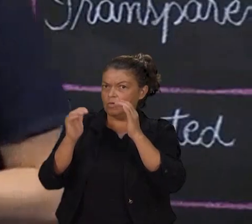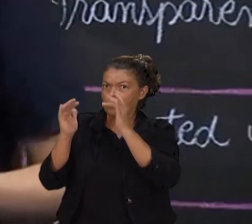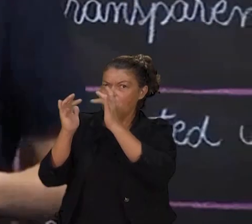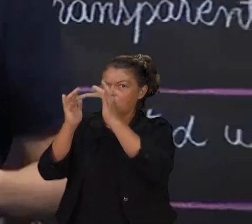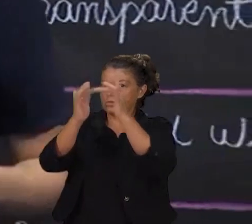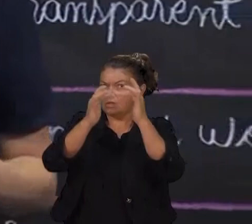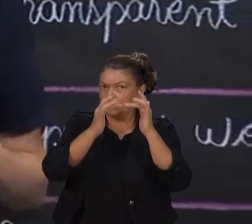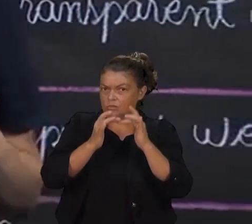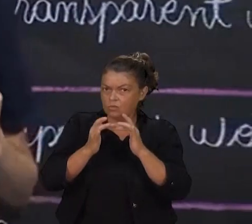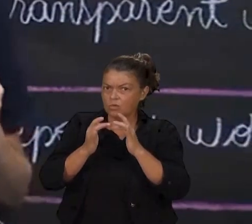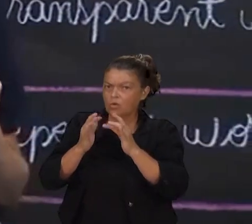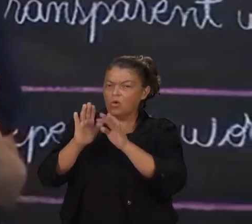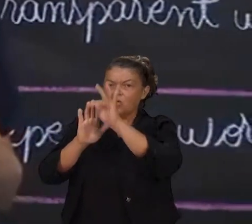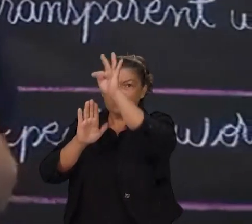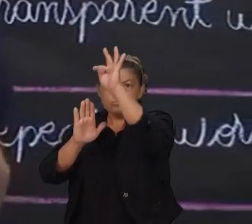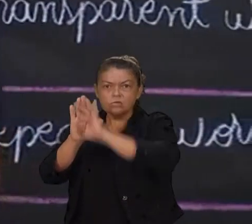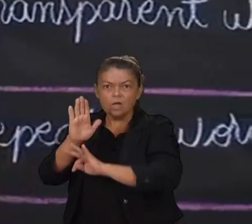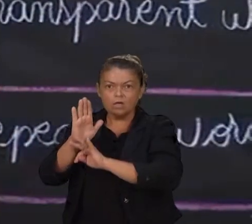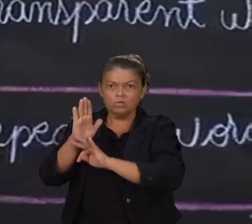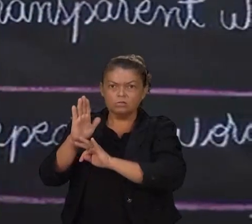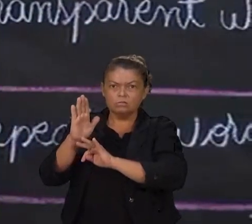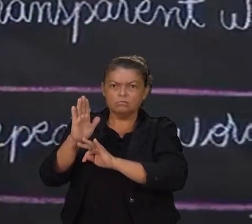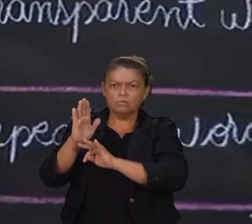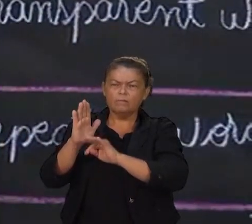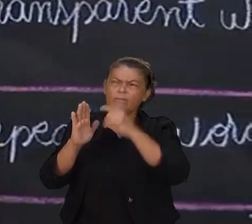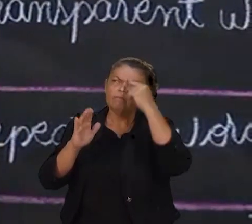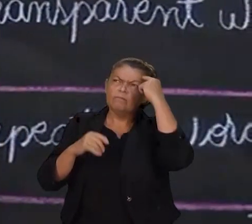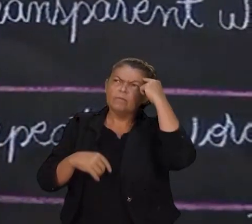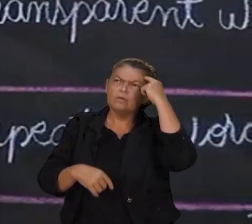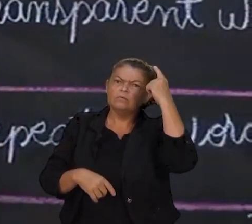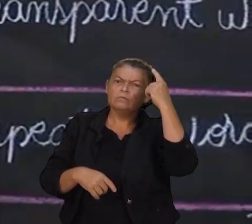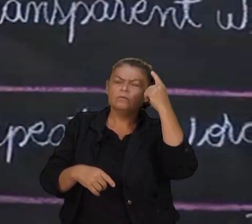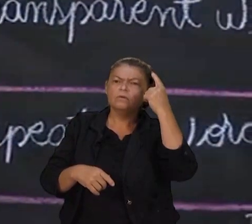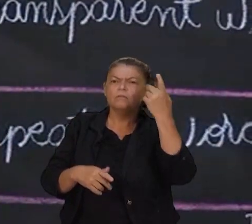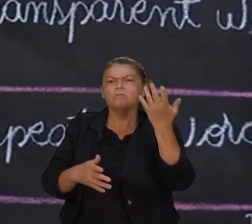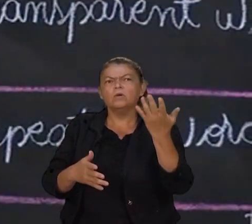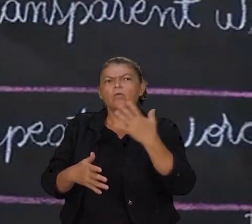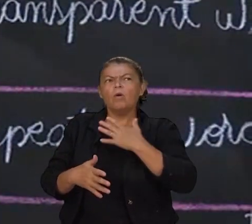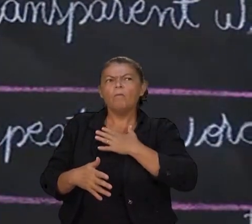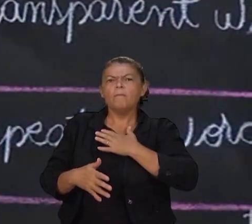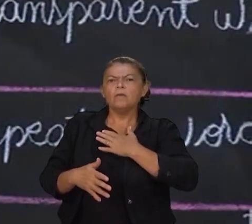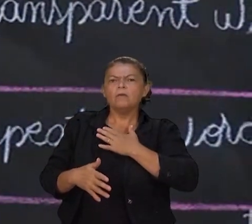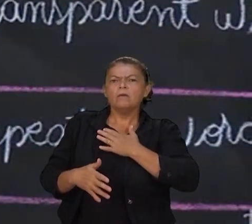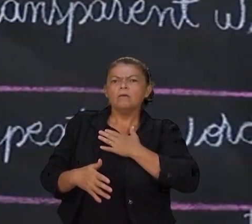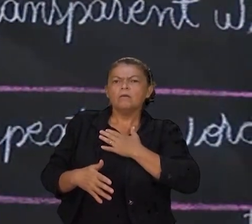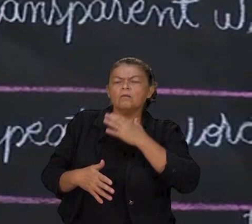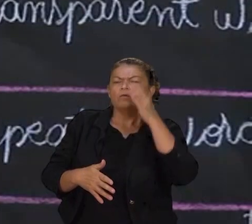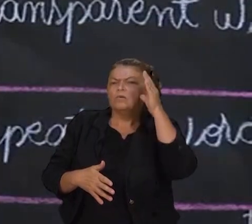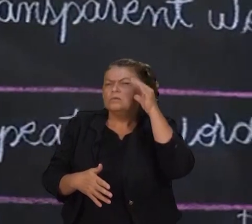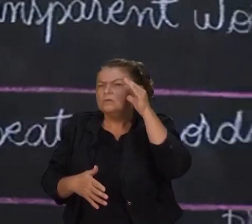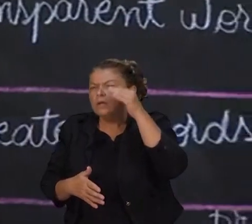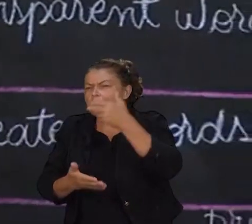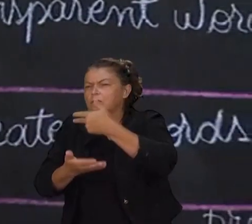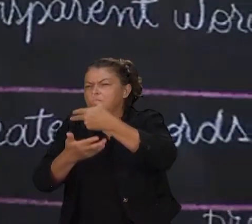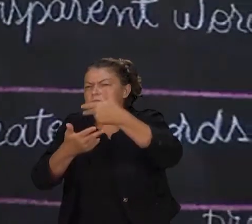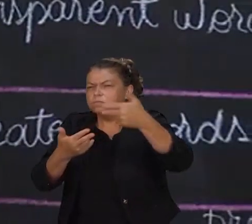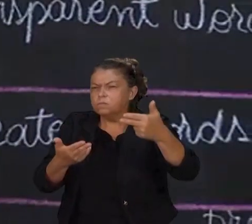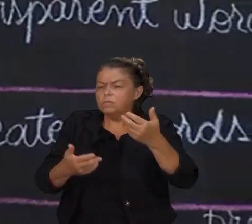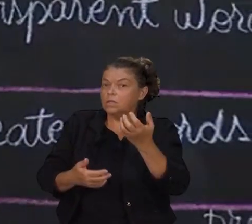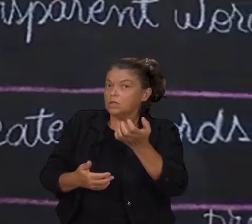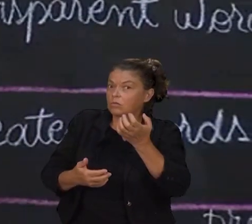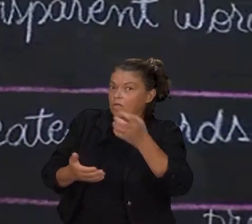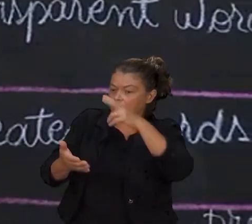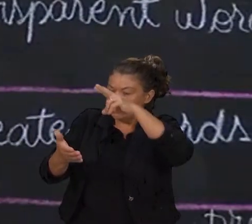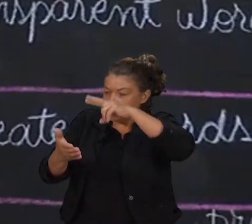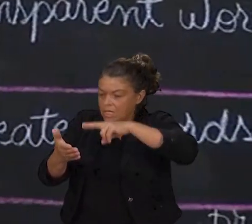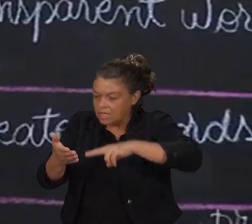material em texto, você tem que se perguntar: qual é o meu objetivo? O que eu quero fazer com esse texto? Eu